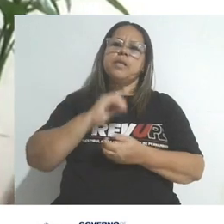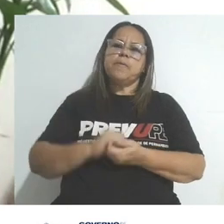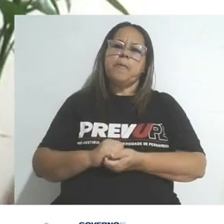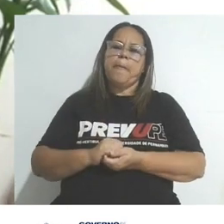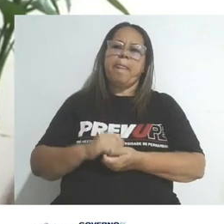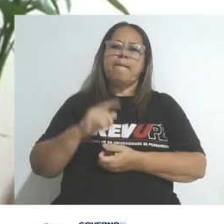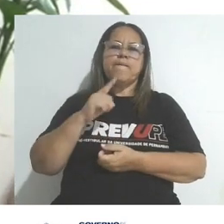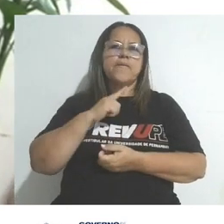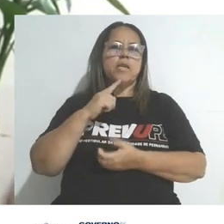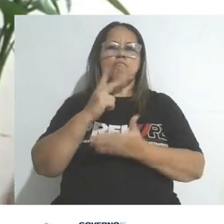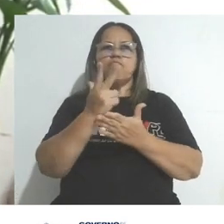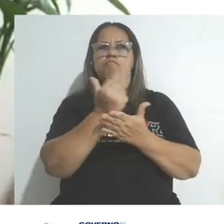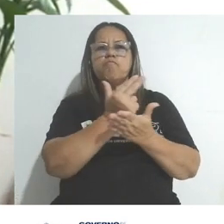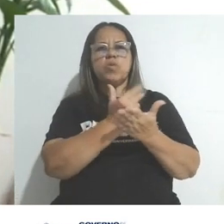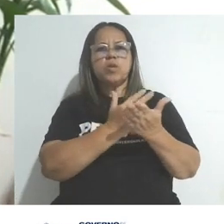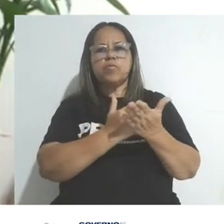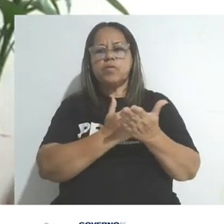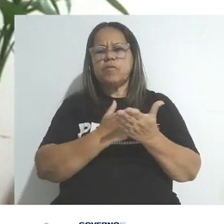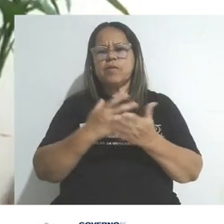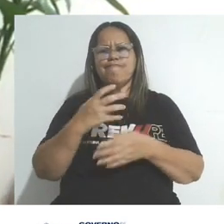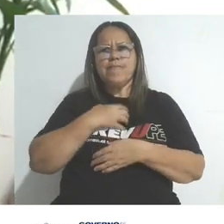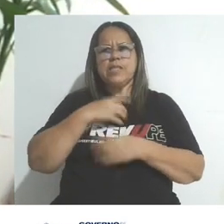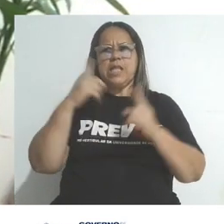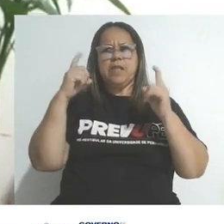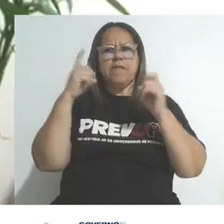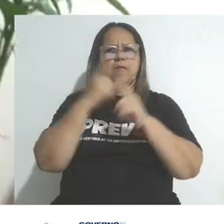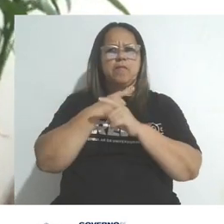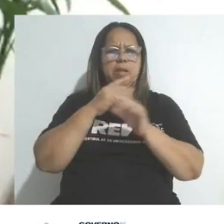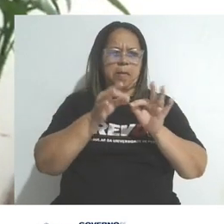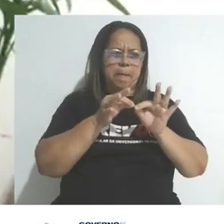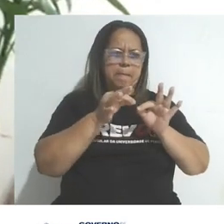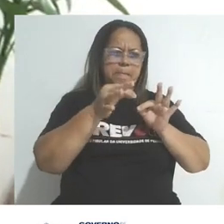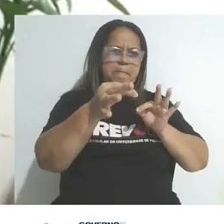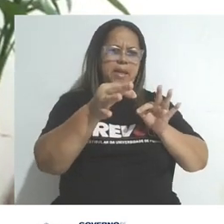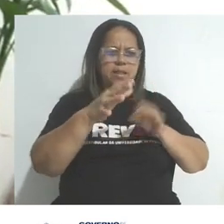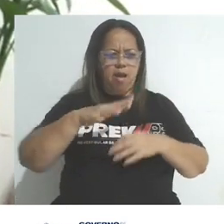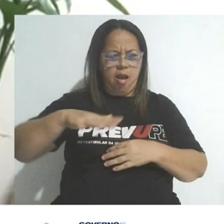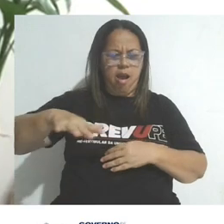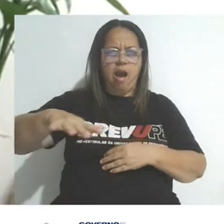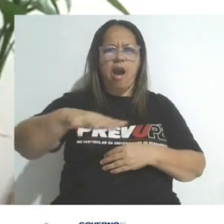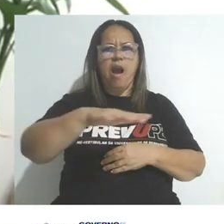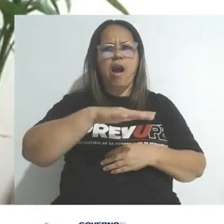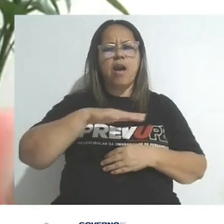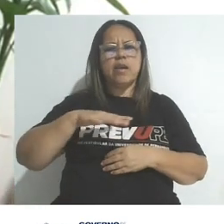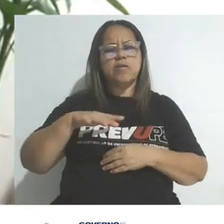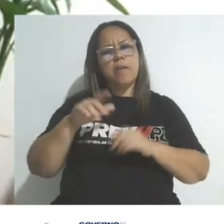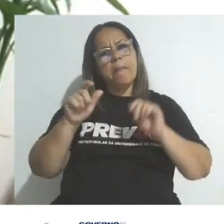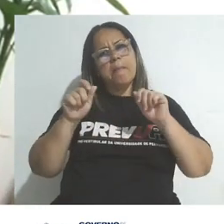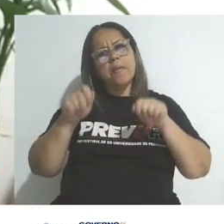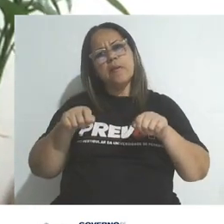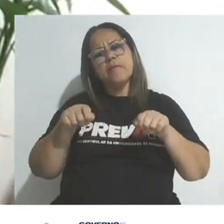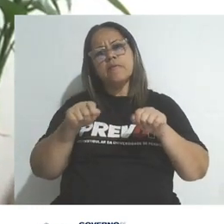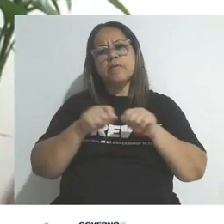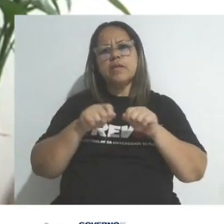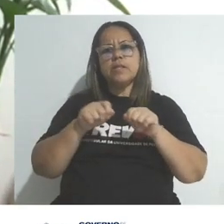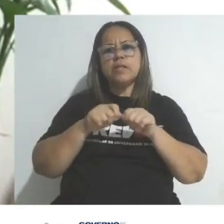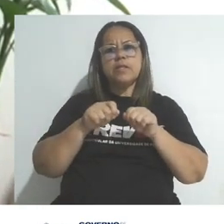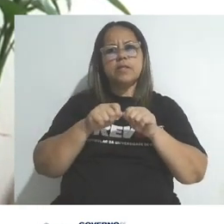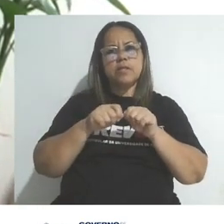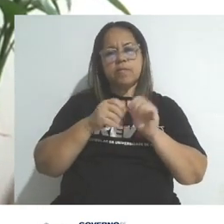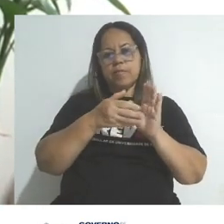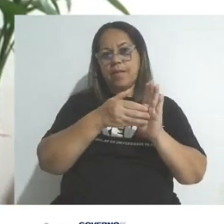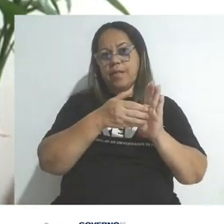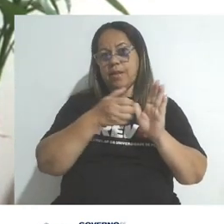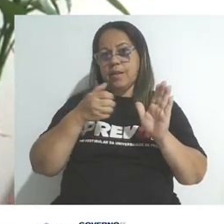uma figura que você vai ter dificuldade para medir a área daquela figura, você pode fazer essa possibilidade de